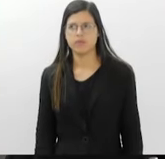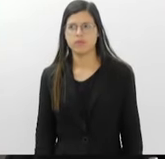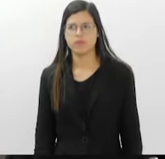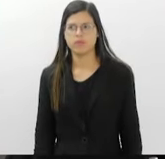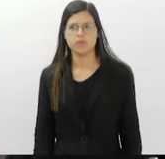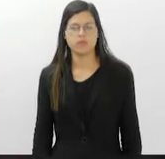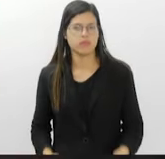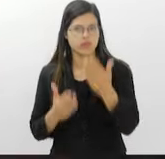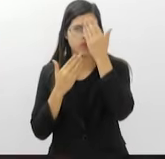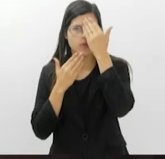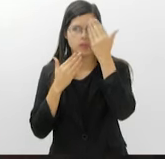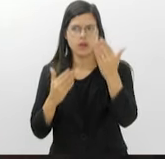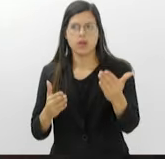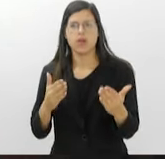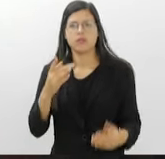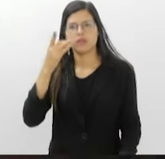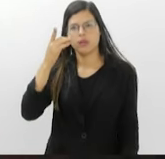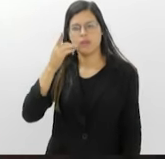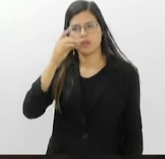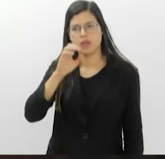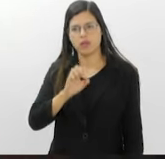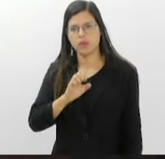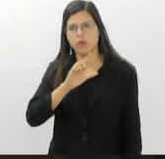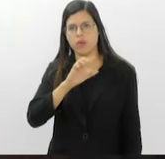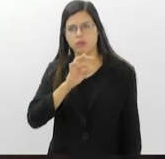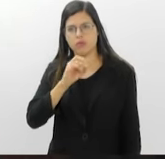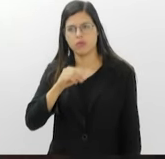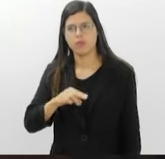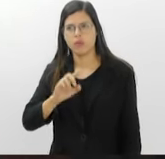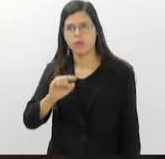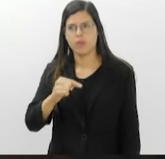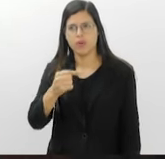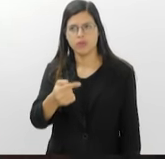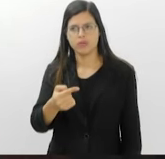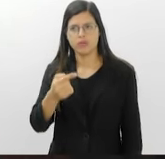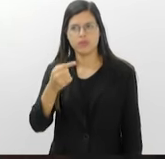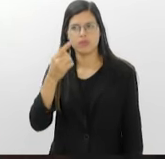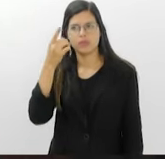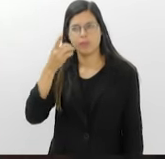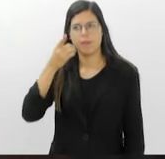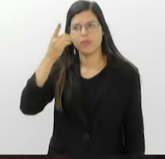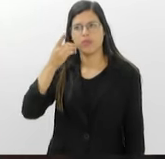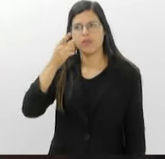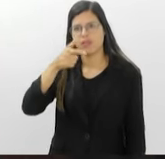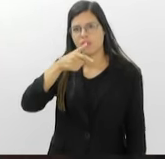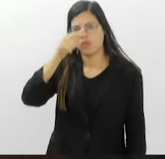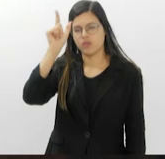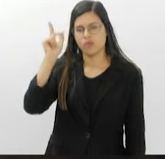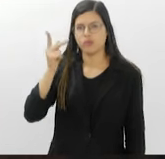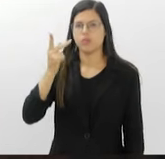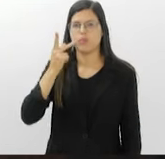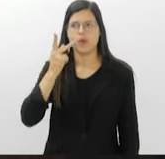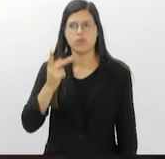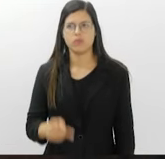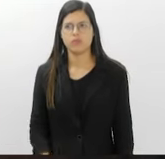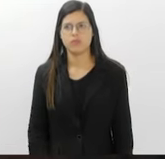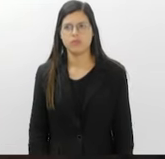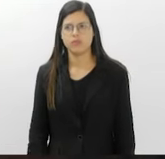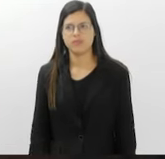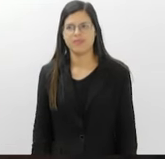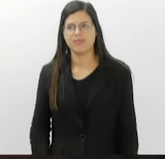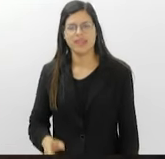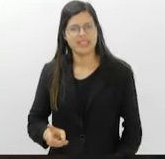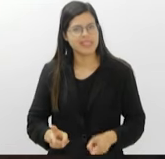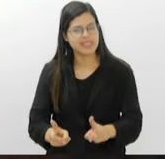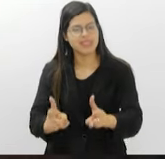Muito obrigado, nosso nobre deputado Elton Cristo. Próximo orador, nosso nobre deputado Luiz Paulo da Rocha, sempre